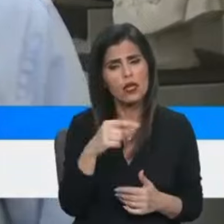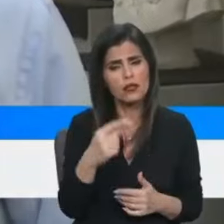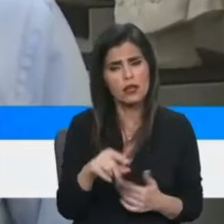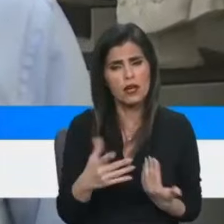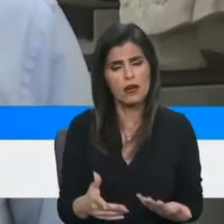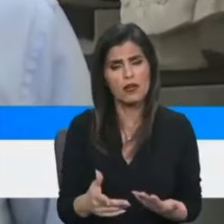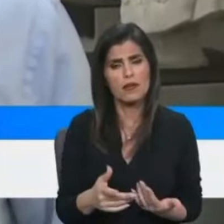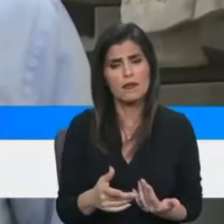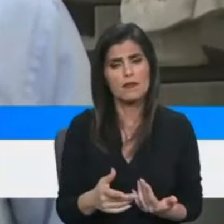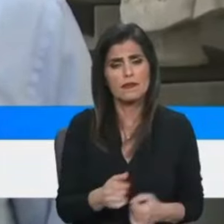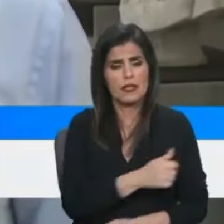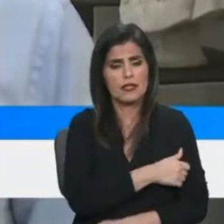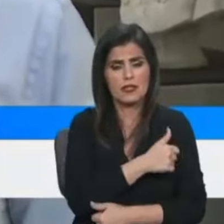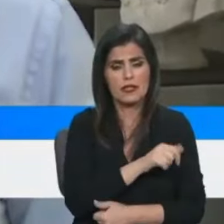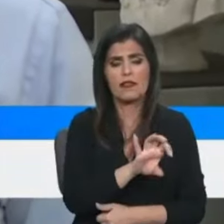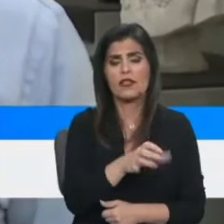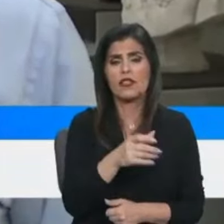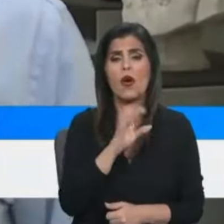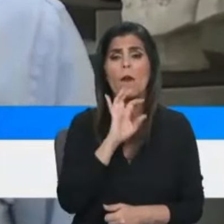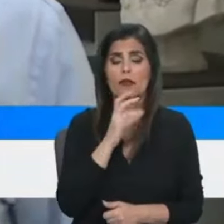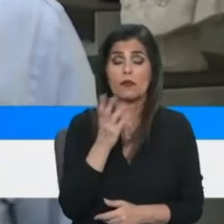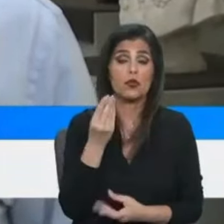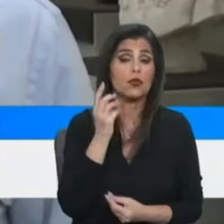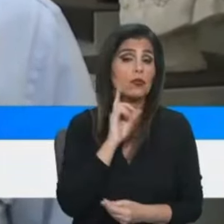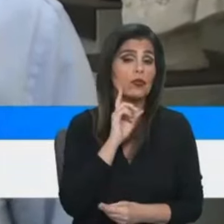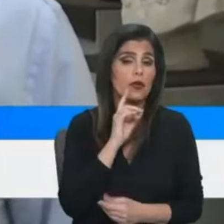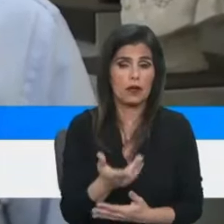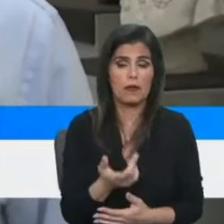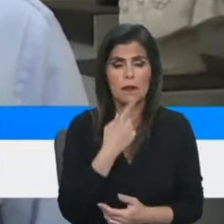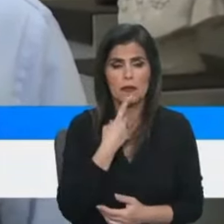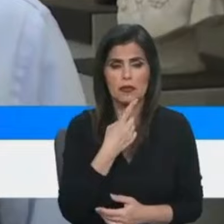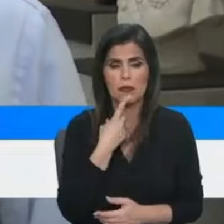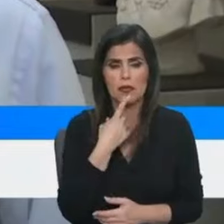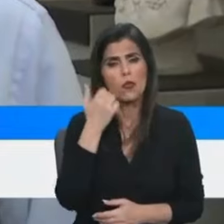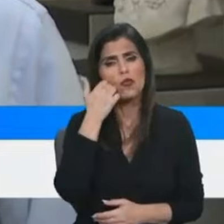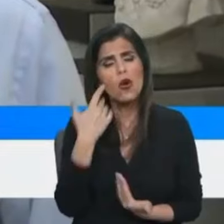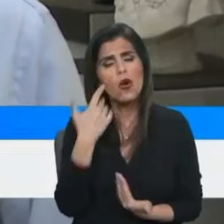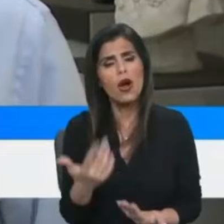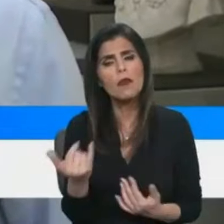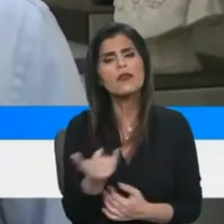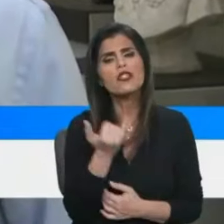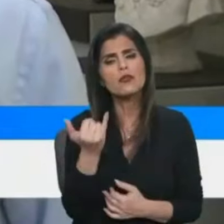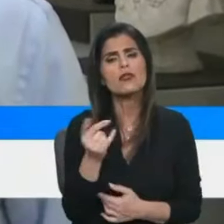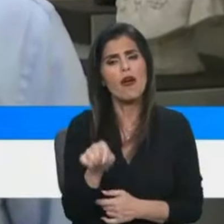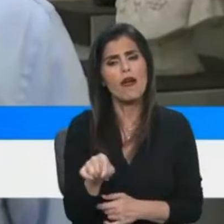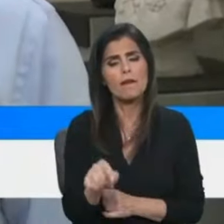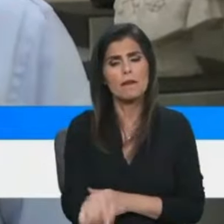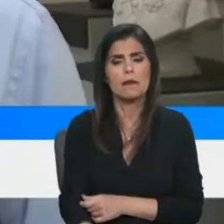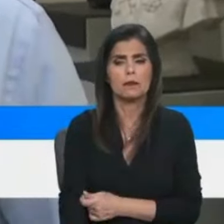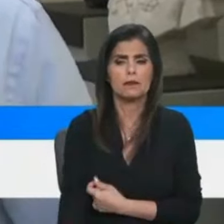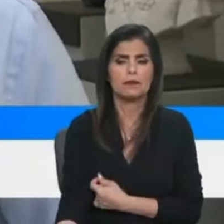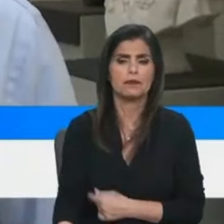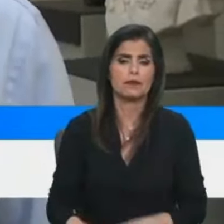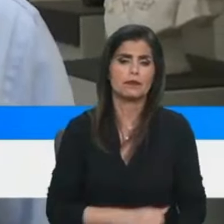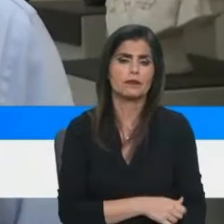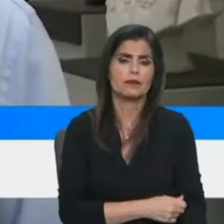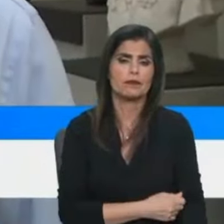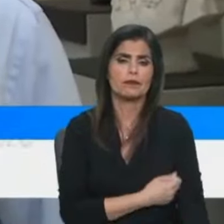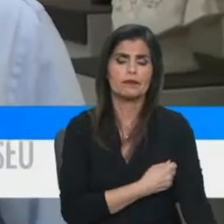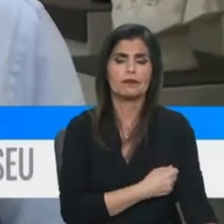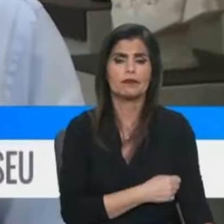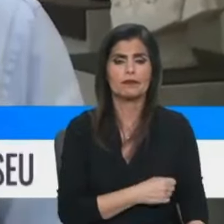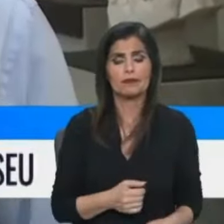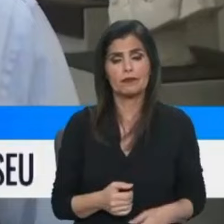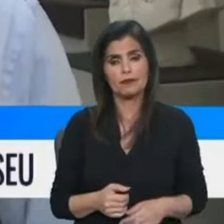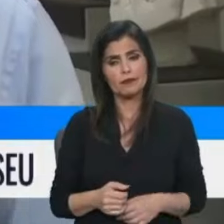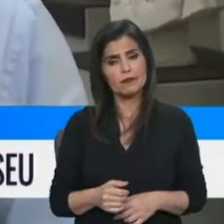na cidade, na região e no país, para nós é muito relevante. Perceber que o museu é hoje uma instituição que é